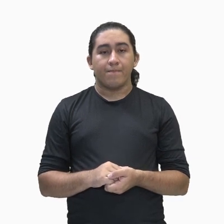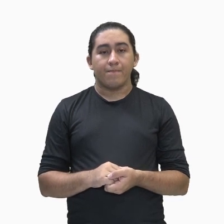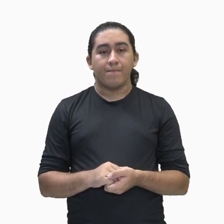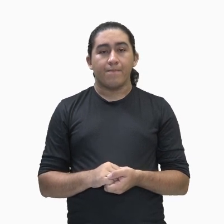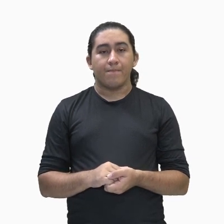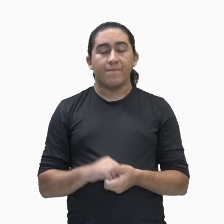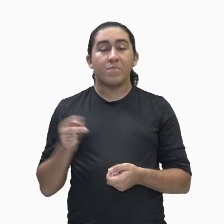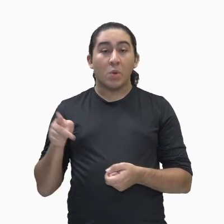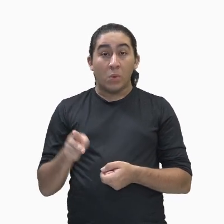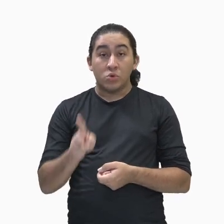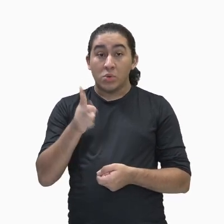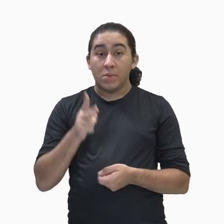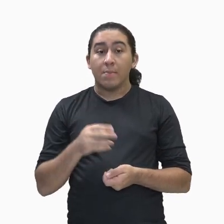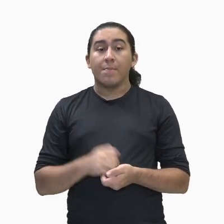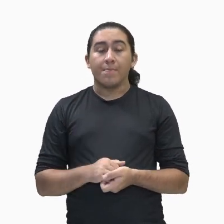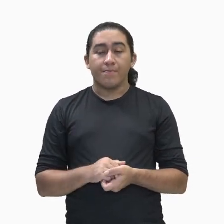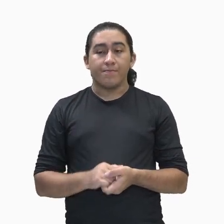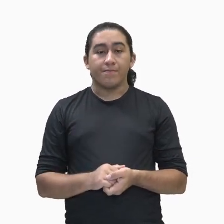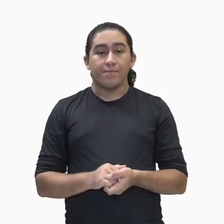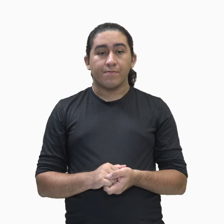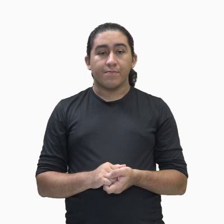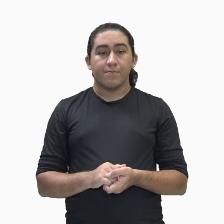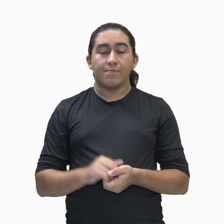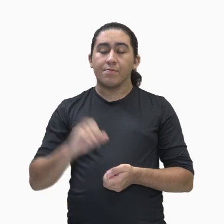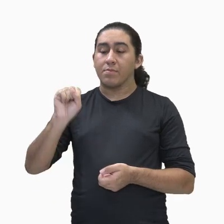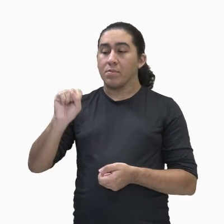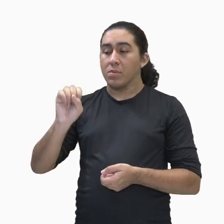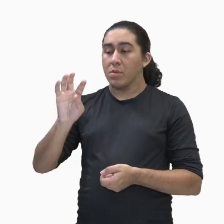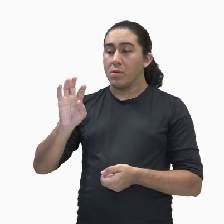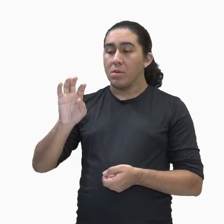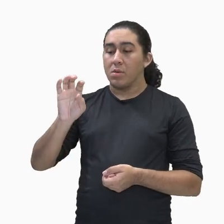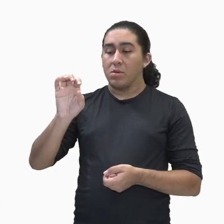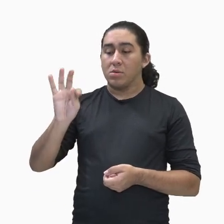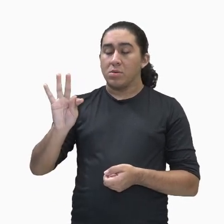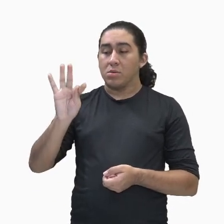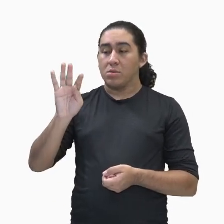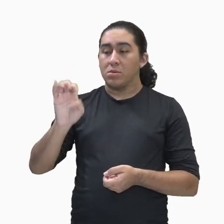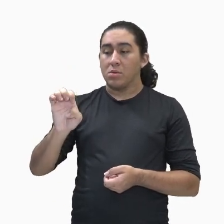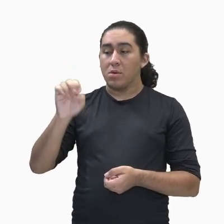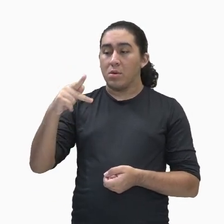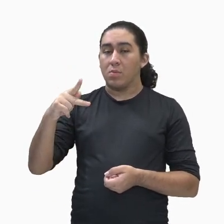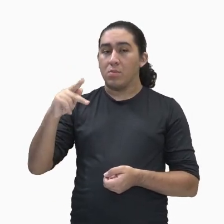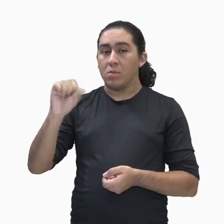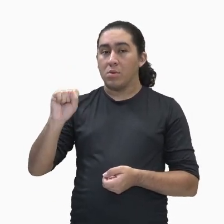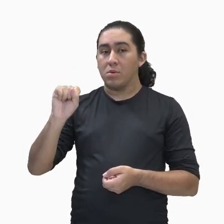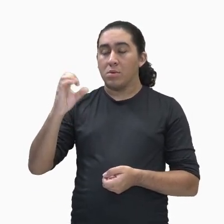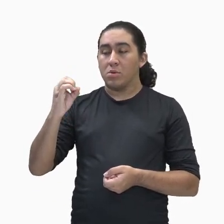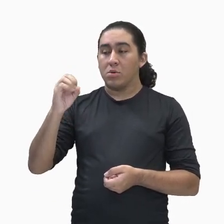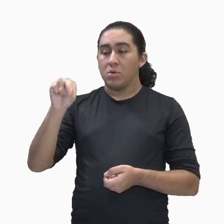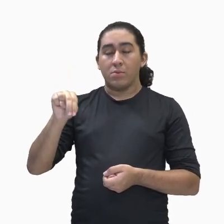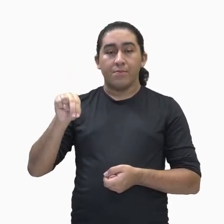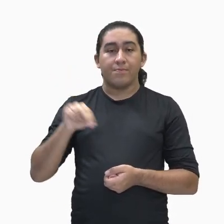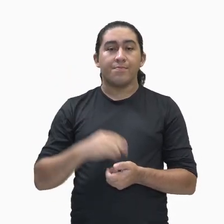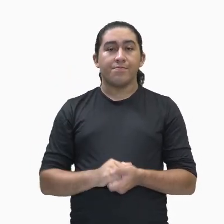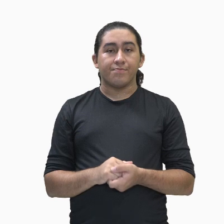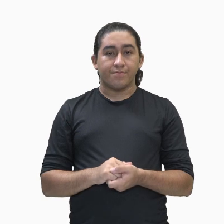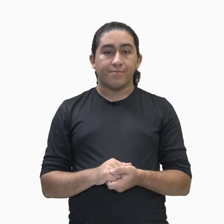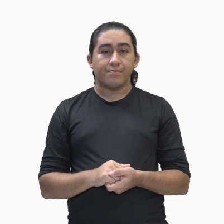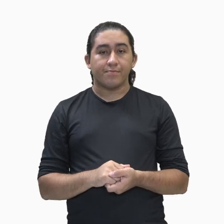certo? Então, eles são o quê? Os enteados, certo? Stepson, os dois, né? Mesma palavra, stepson. Então, a gente vai ver um pouquinho